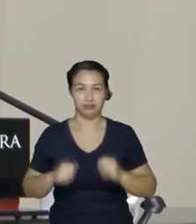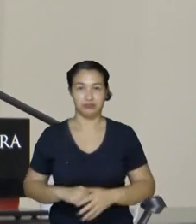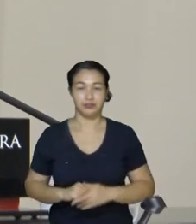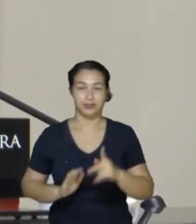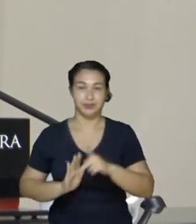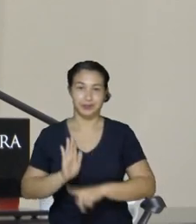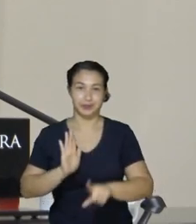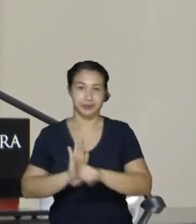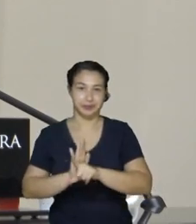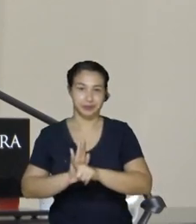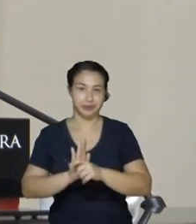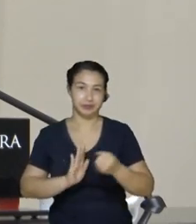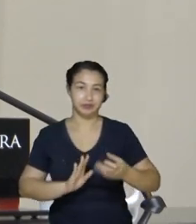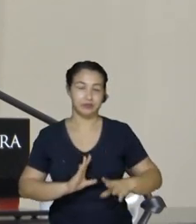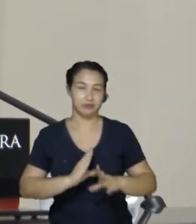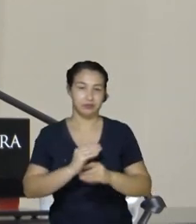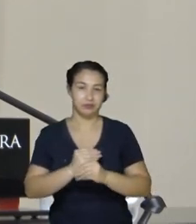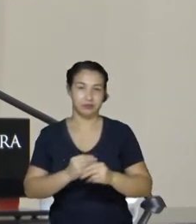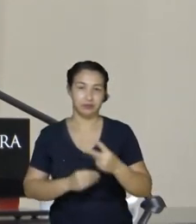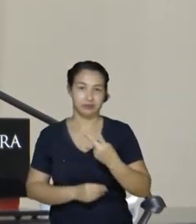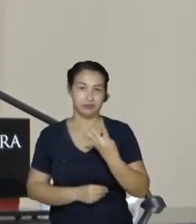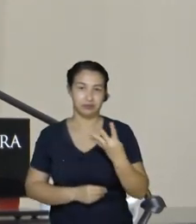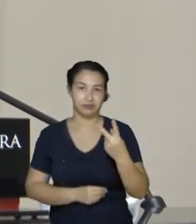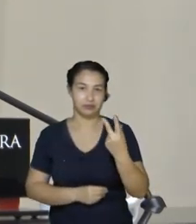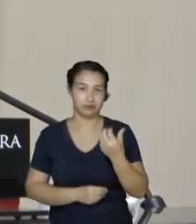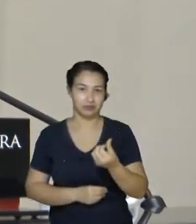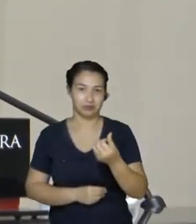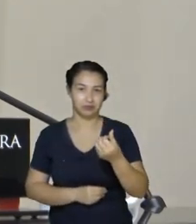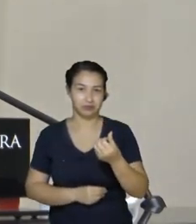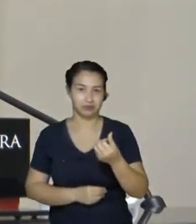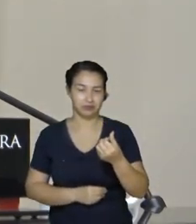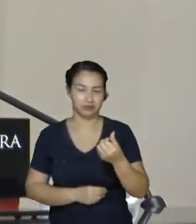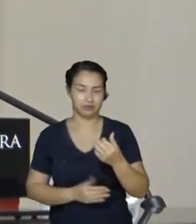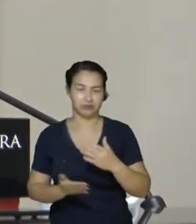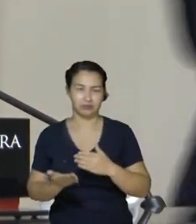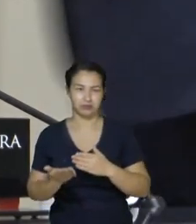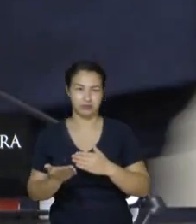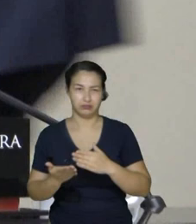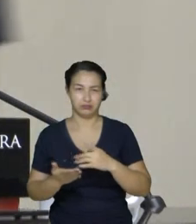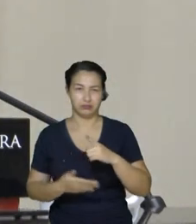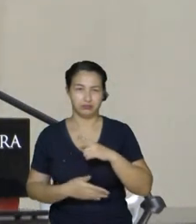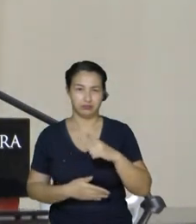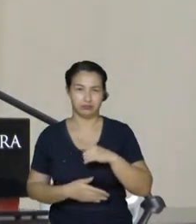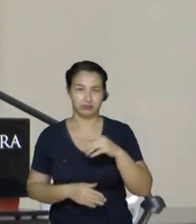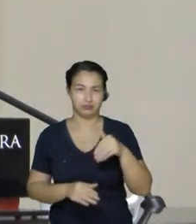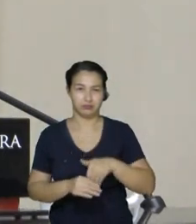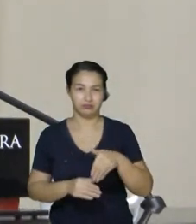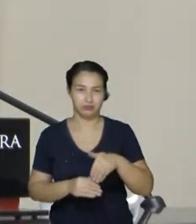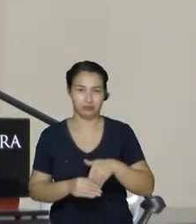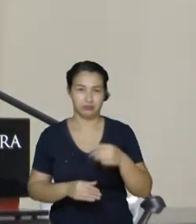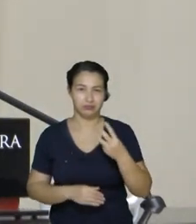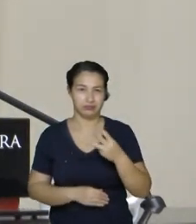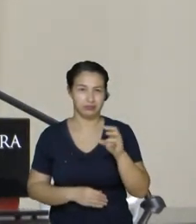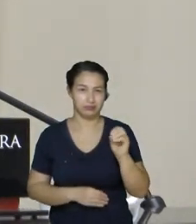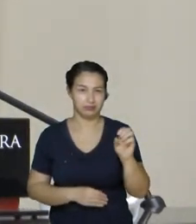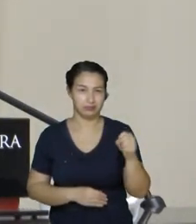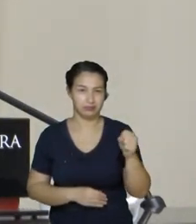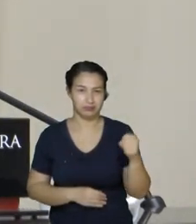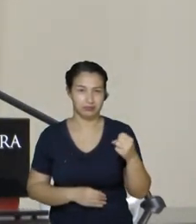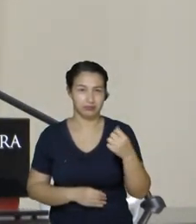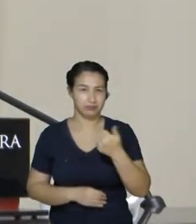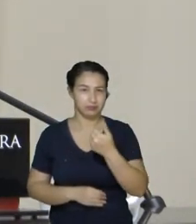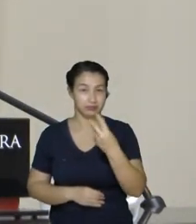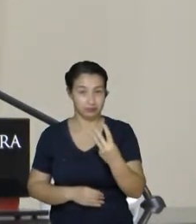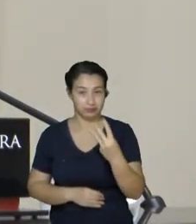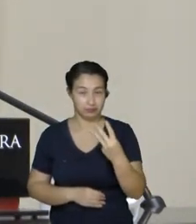projeto de lei complementar número 24/2022, com a emenda substitutiva global, obtendo a seguinte votação: 30 votos sim, 3